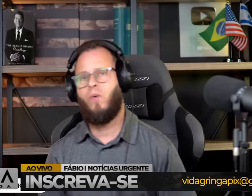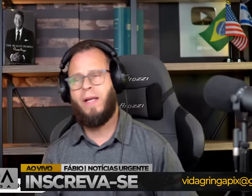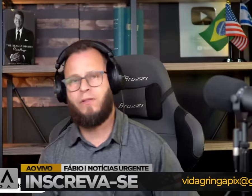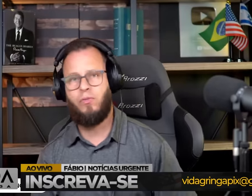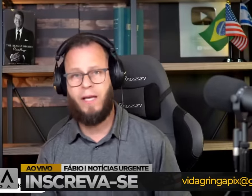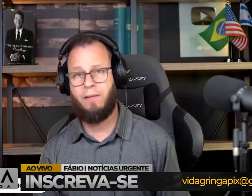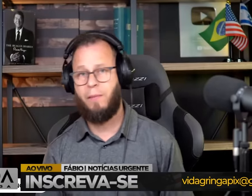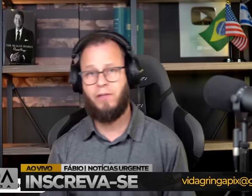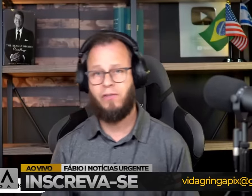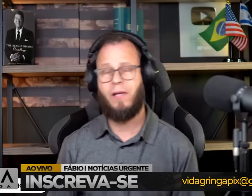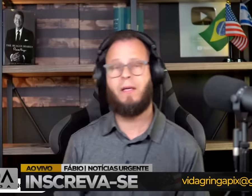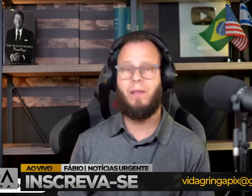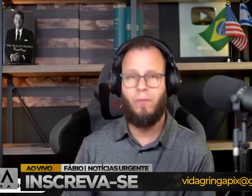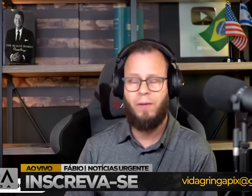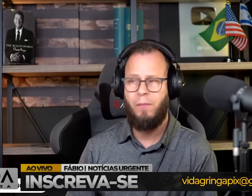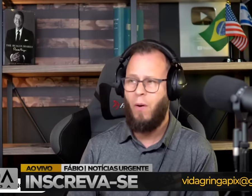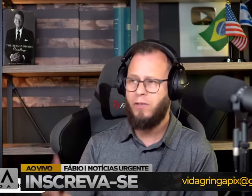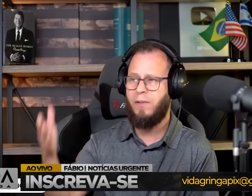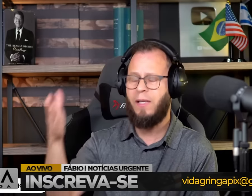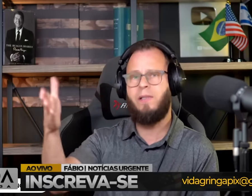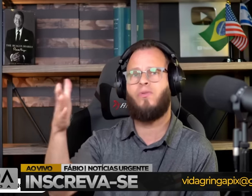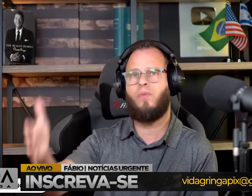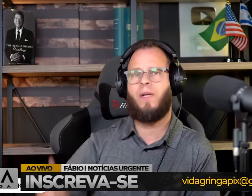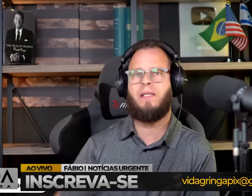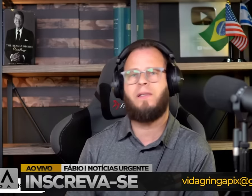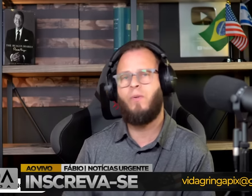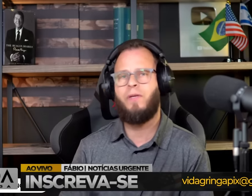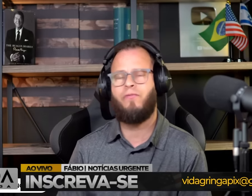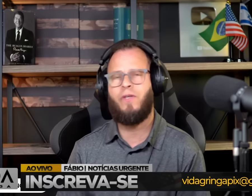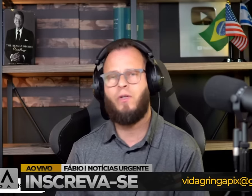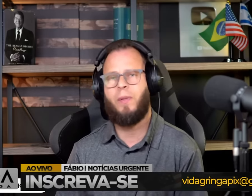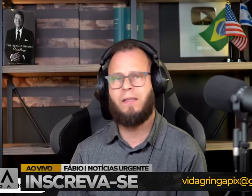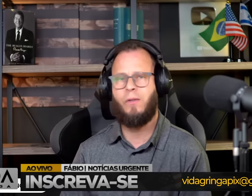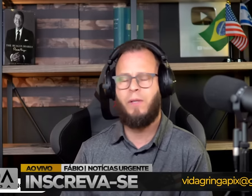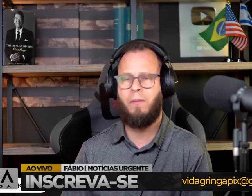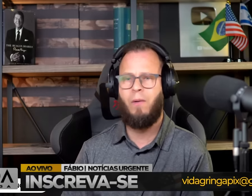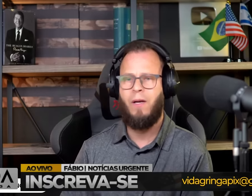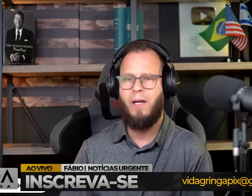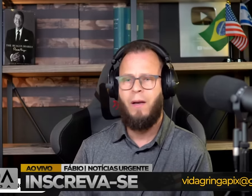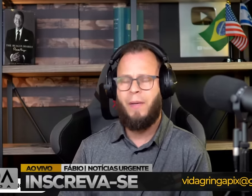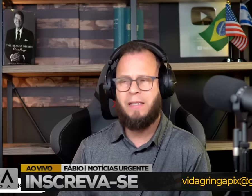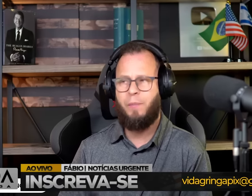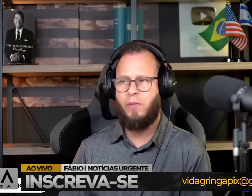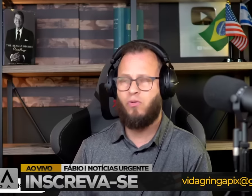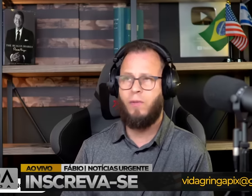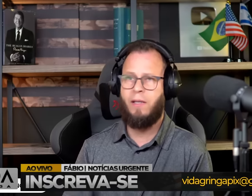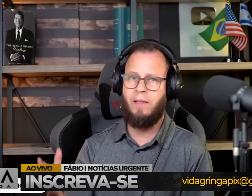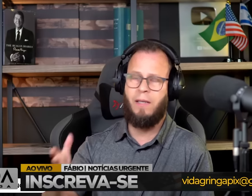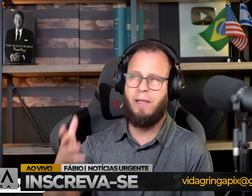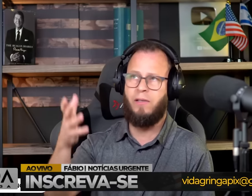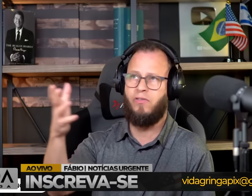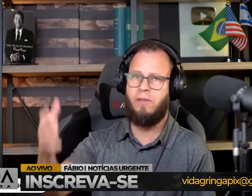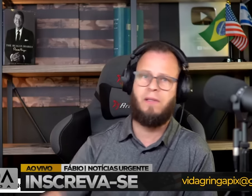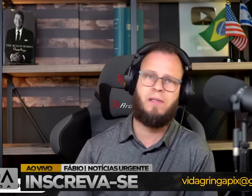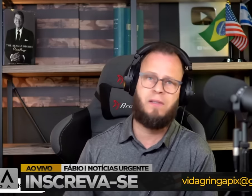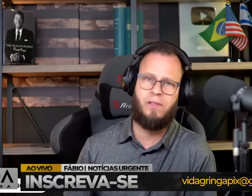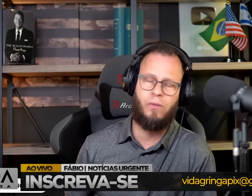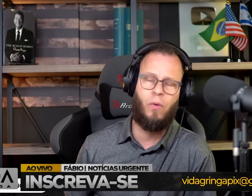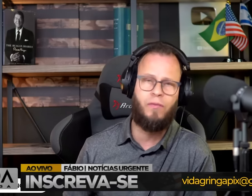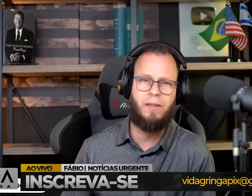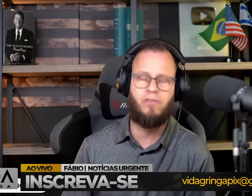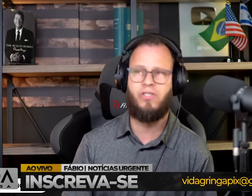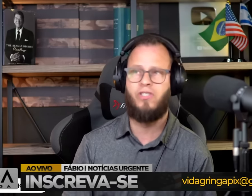o Brasil certamente estaria melhor. Mostra isso para esse teu filho, para esse teu irmão, para essa pessoa que ainda acredita